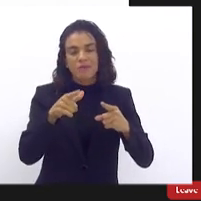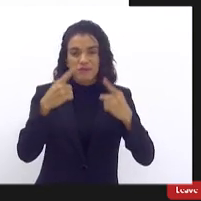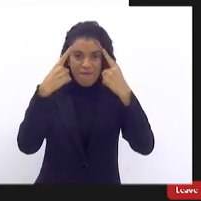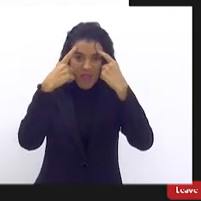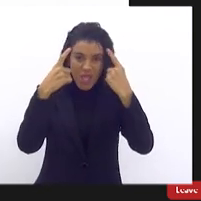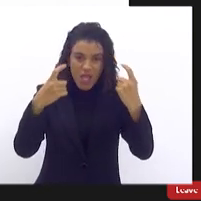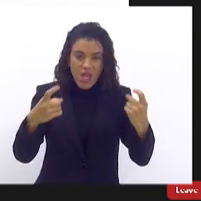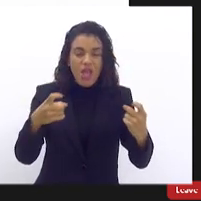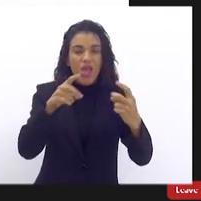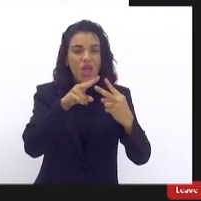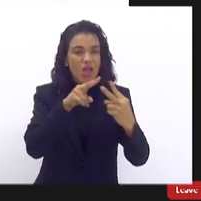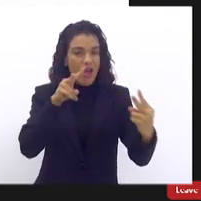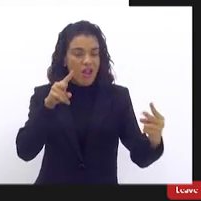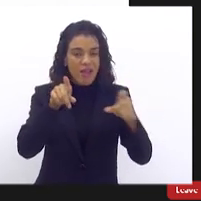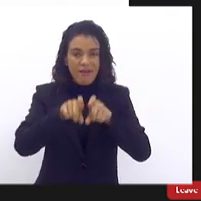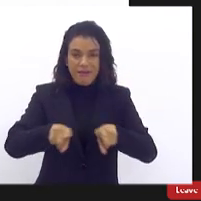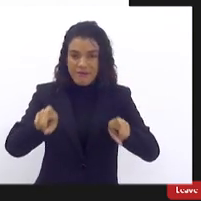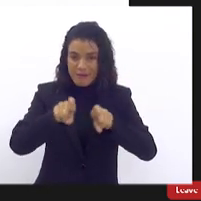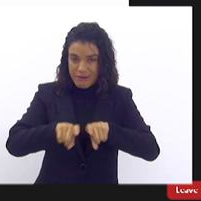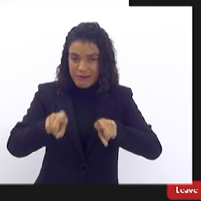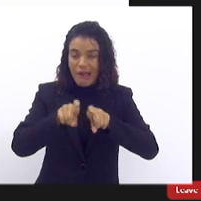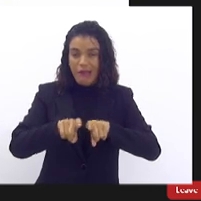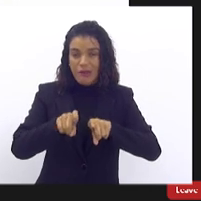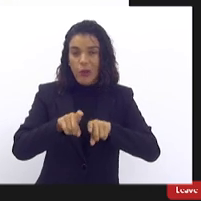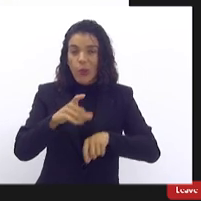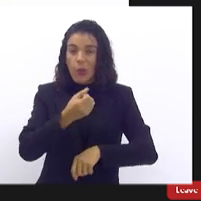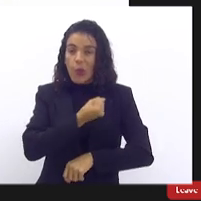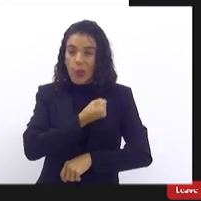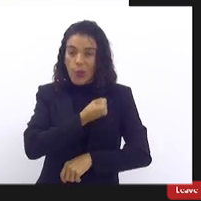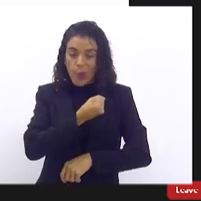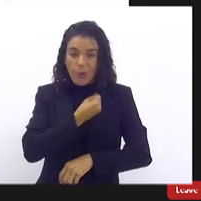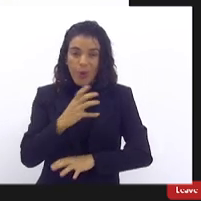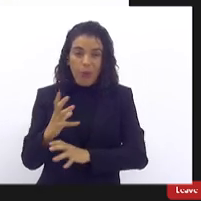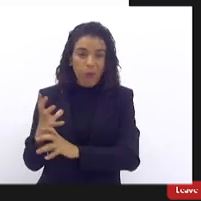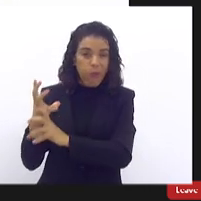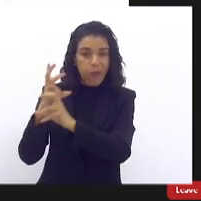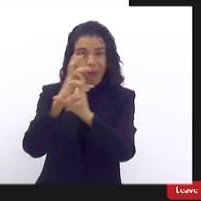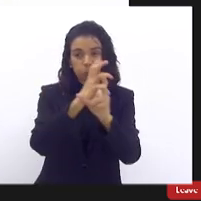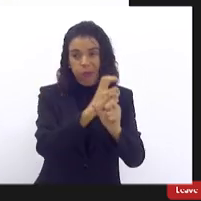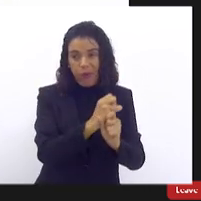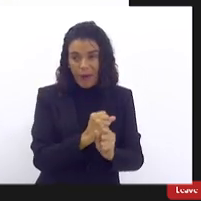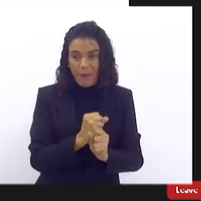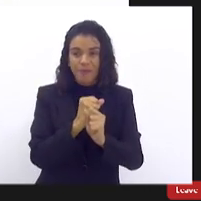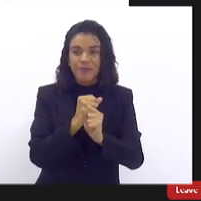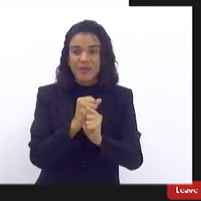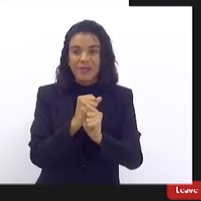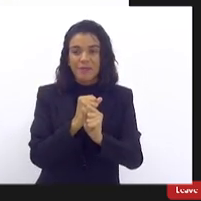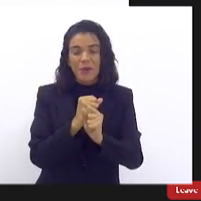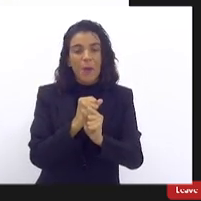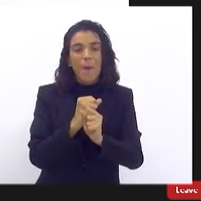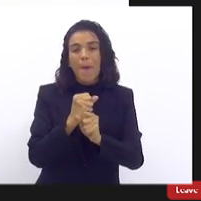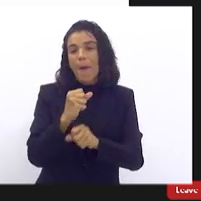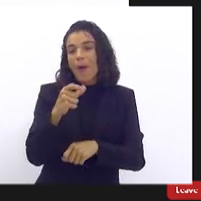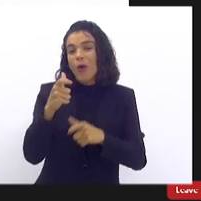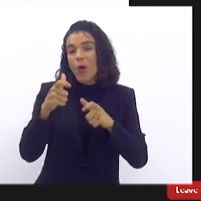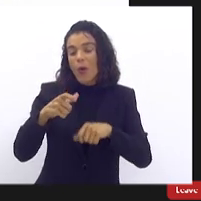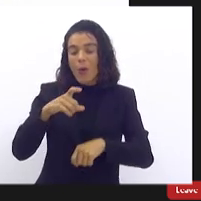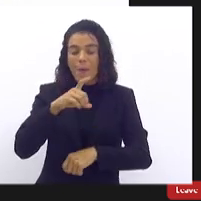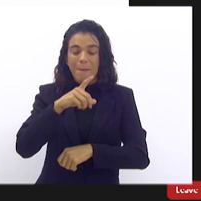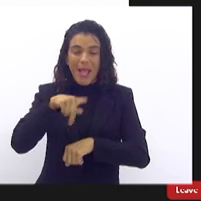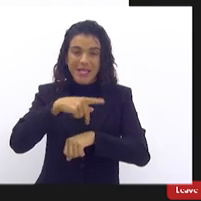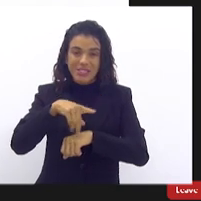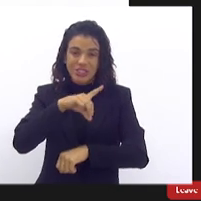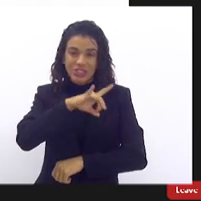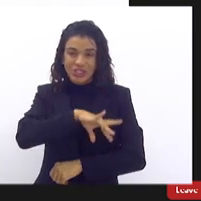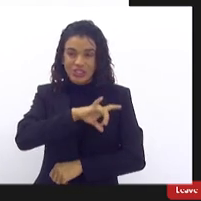essas violências online. O número global é 28%. O país em que as pessoas declaram menos confiança ainda é o Chile.